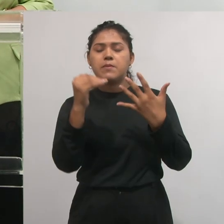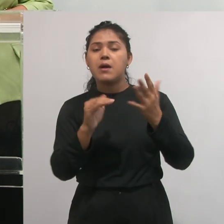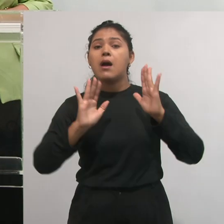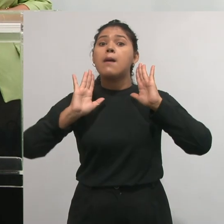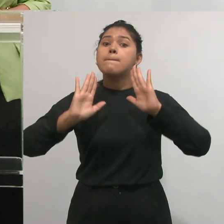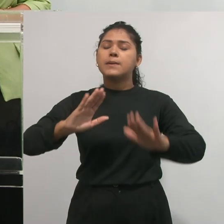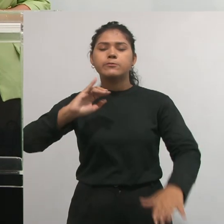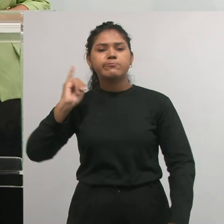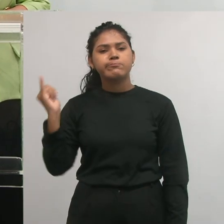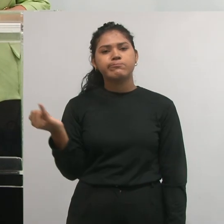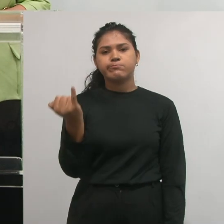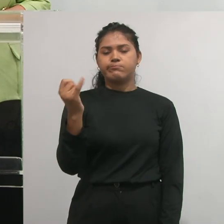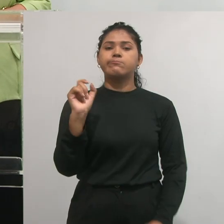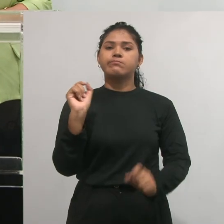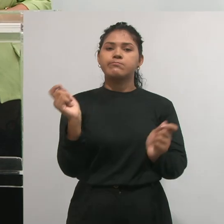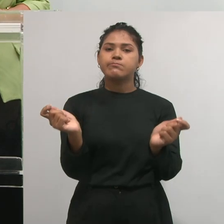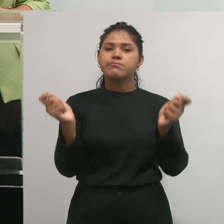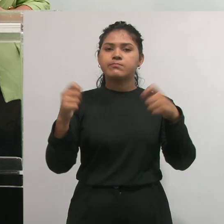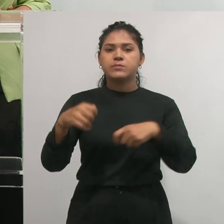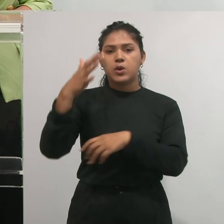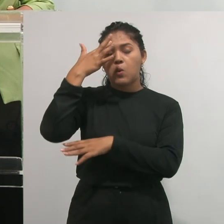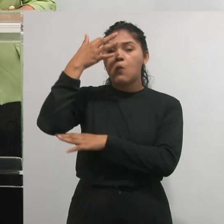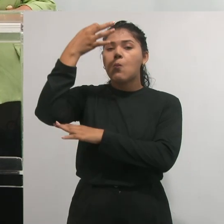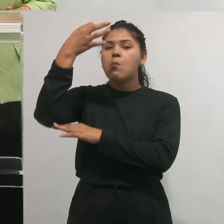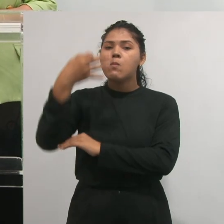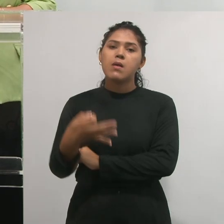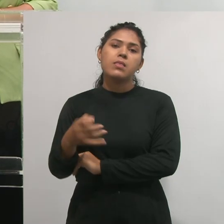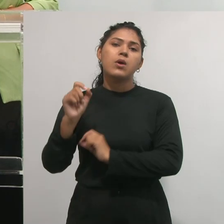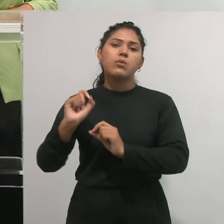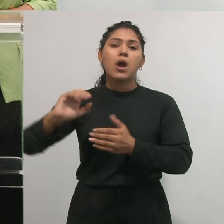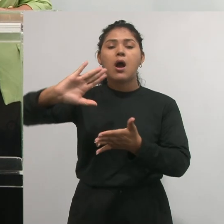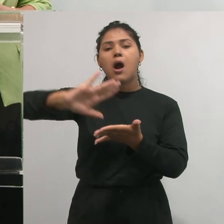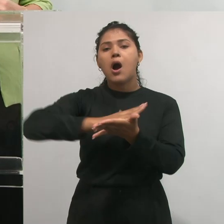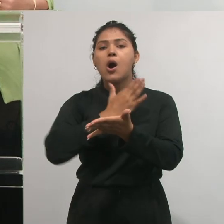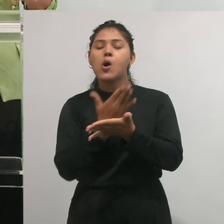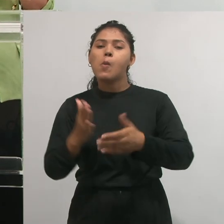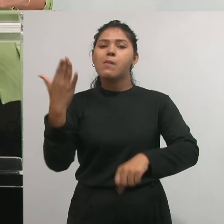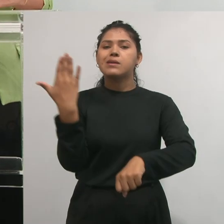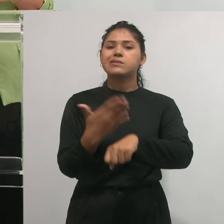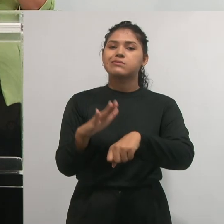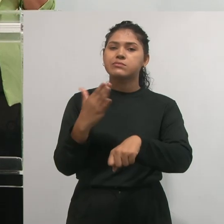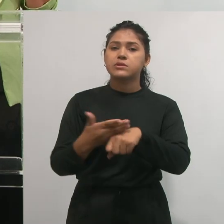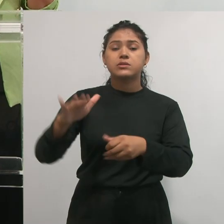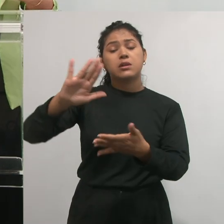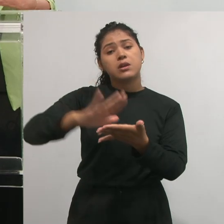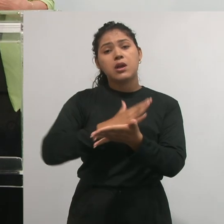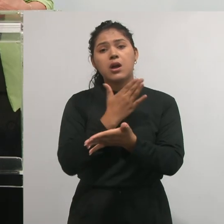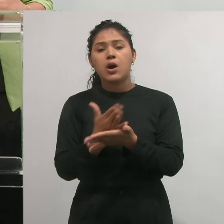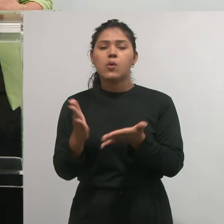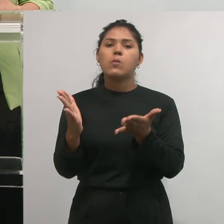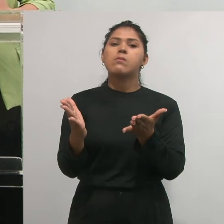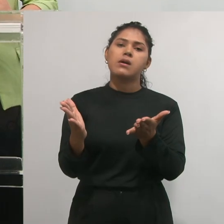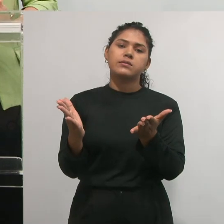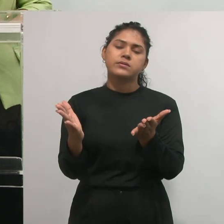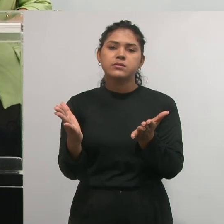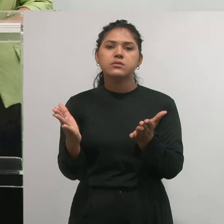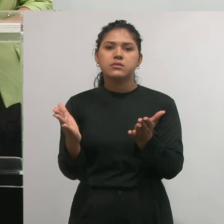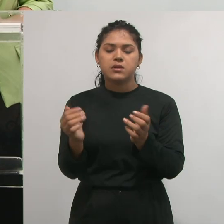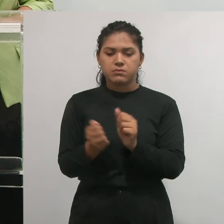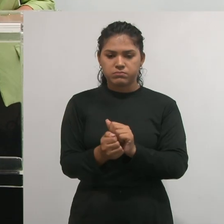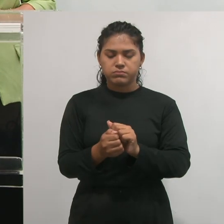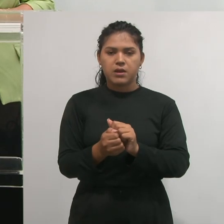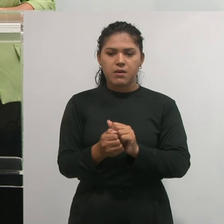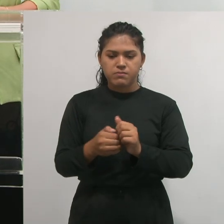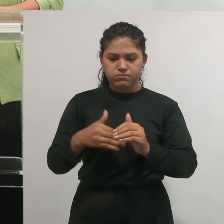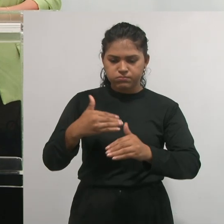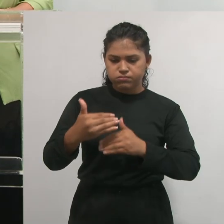se apropriar, mas elas são importantes para que a gente possa desenvolver algumas habilidades, algumas